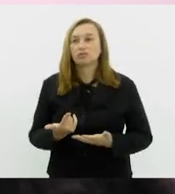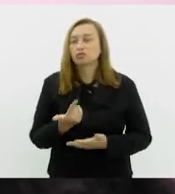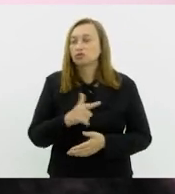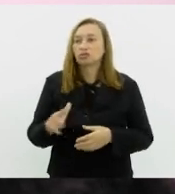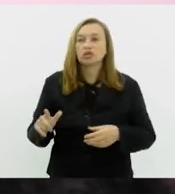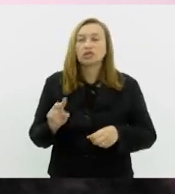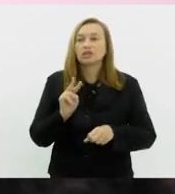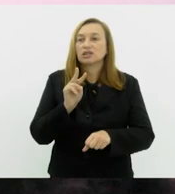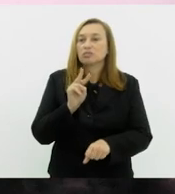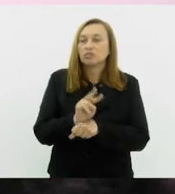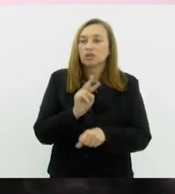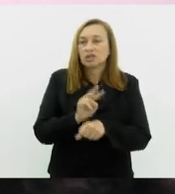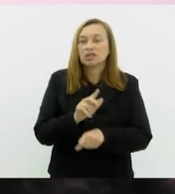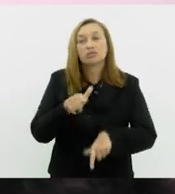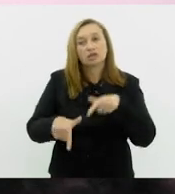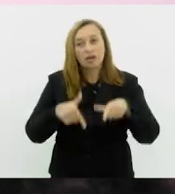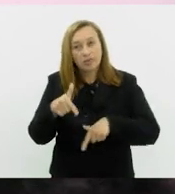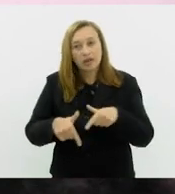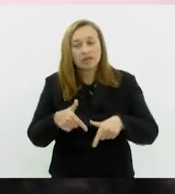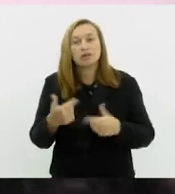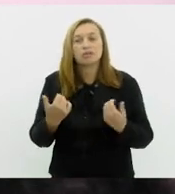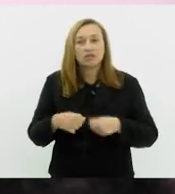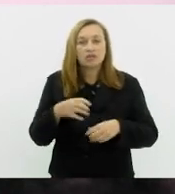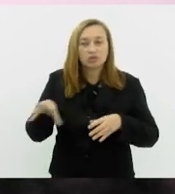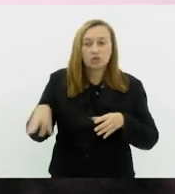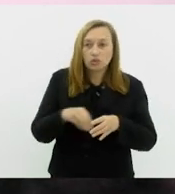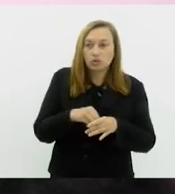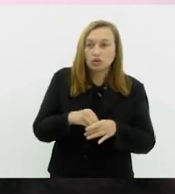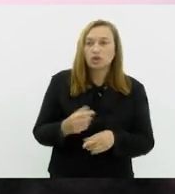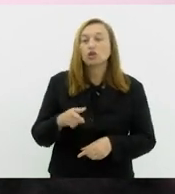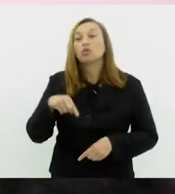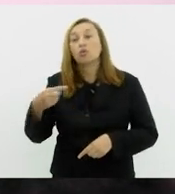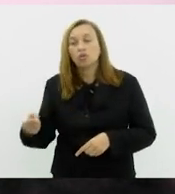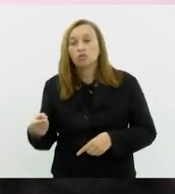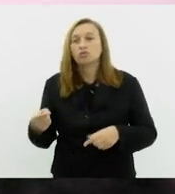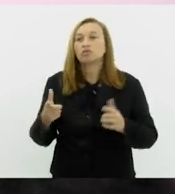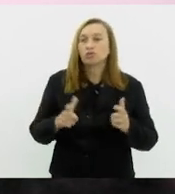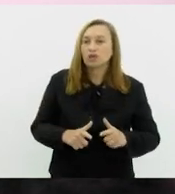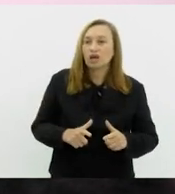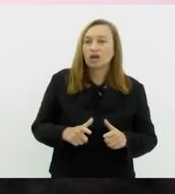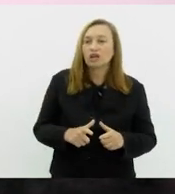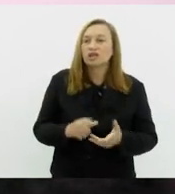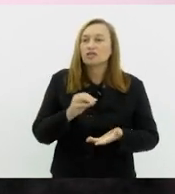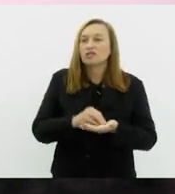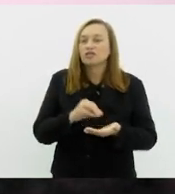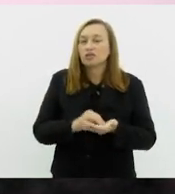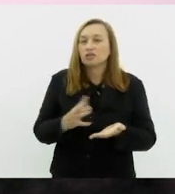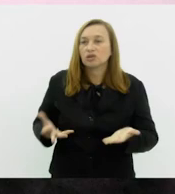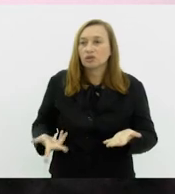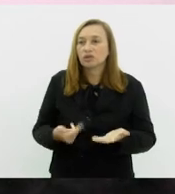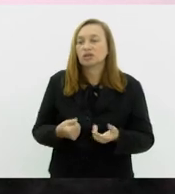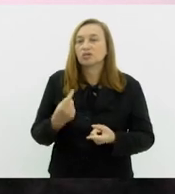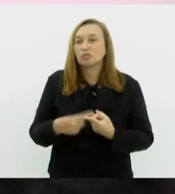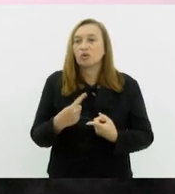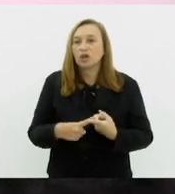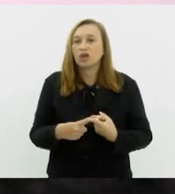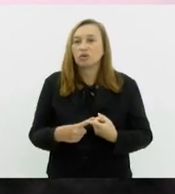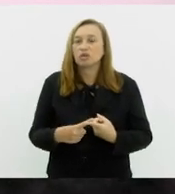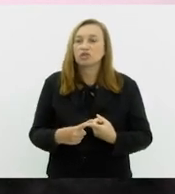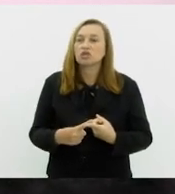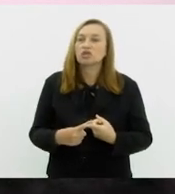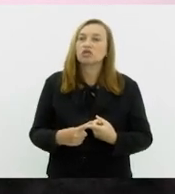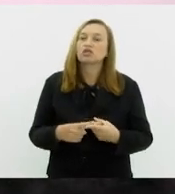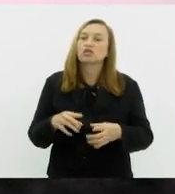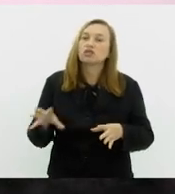proteção trabalhista. E é isso que a gente tem que colocar. E um outro lugar é lugar de falta de qualidade. Porque, quando a gente coloca o